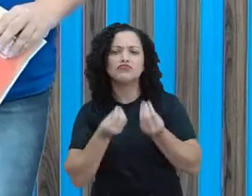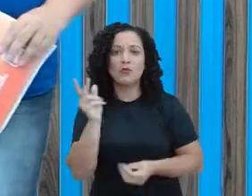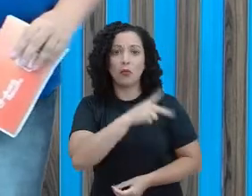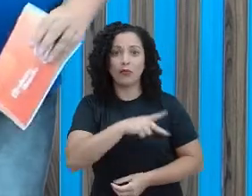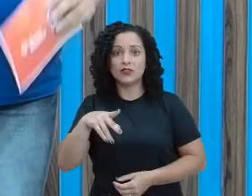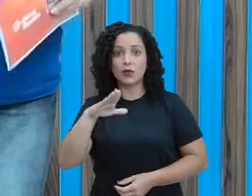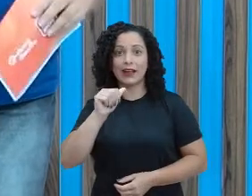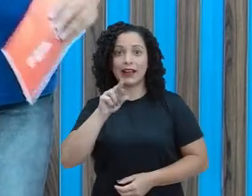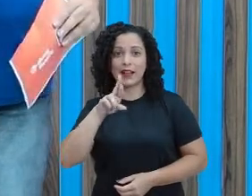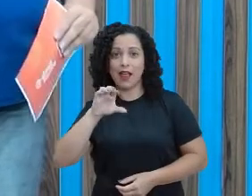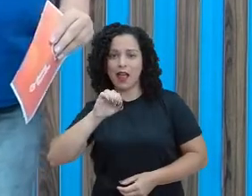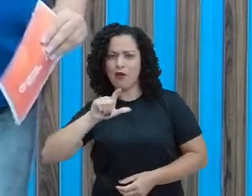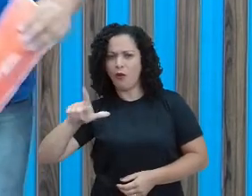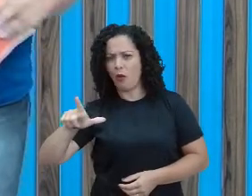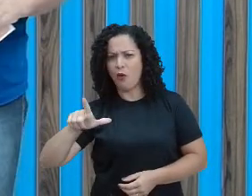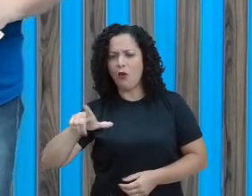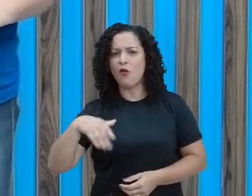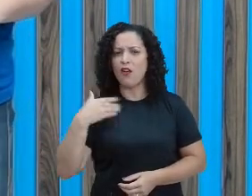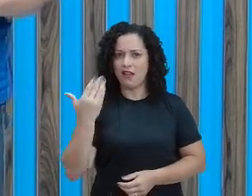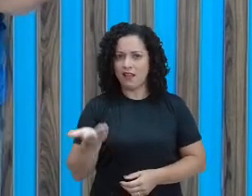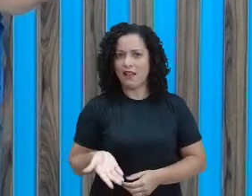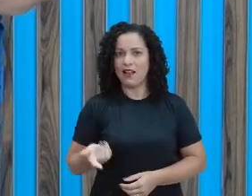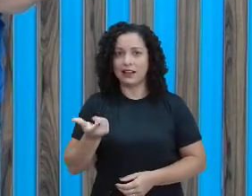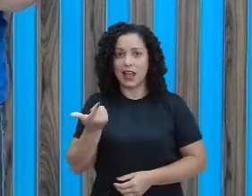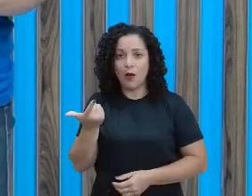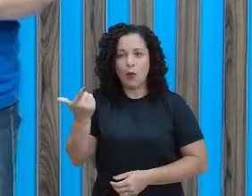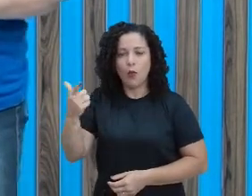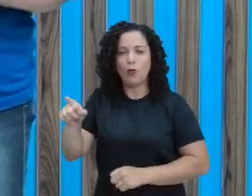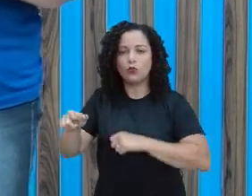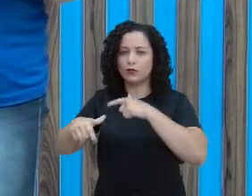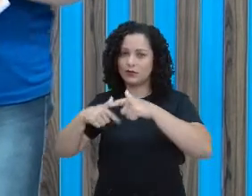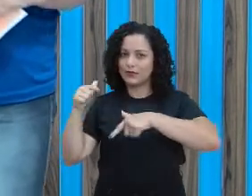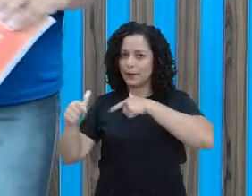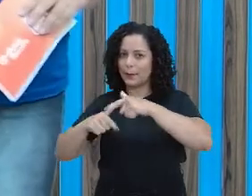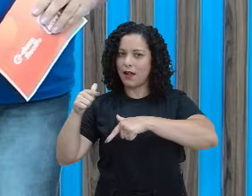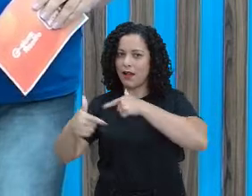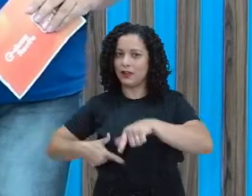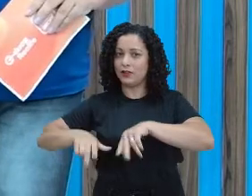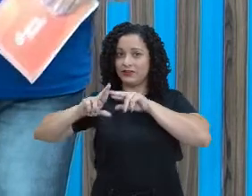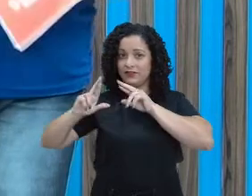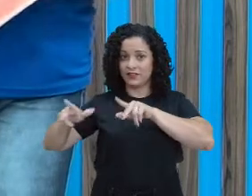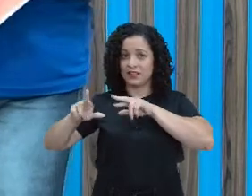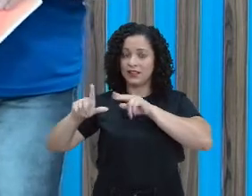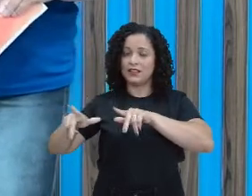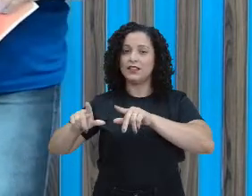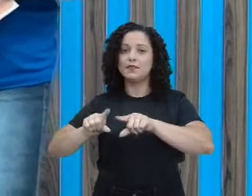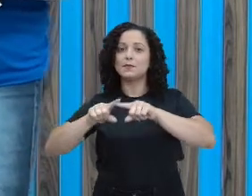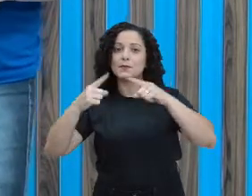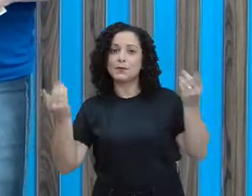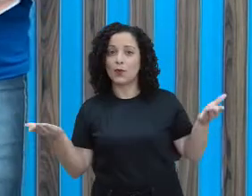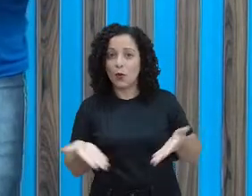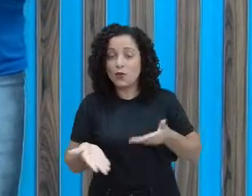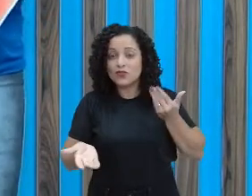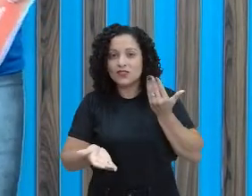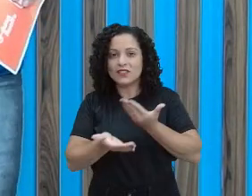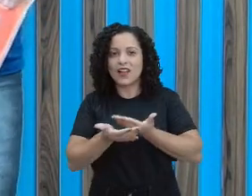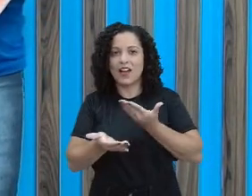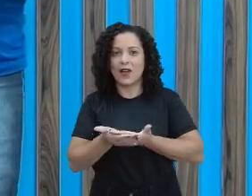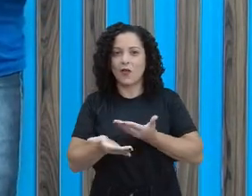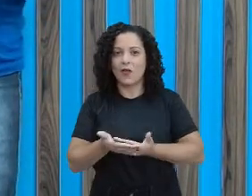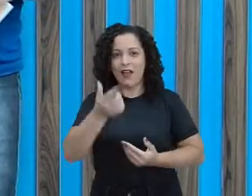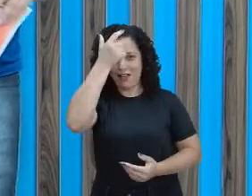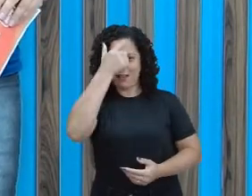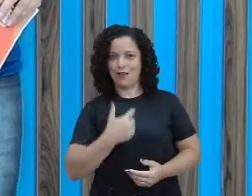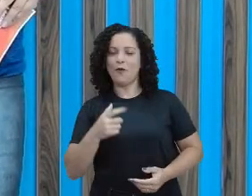né? A professora Carol, ela está em outra demanda, está realizando um outro trabalho e para a aula de hoje, eu,